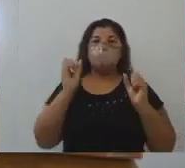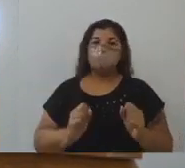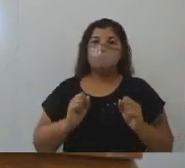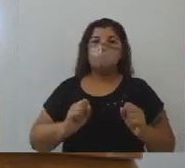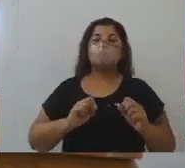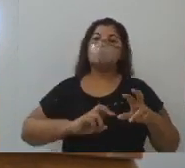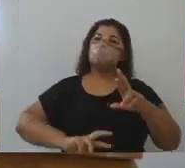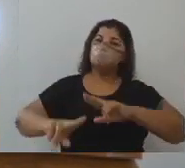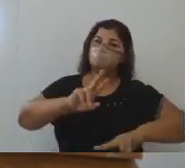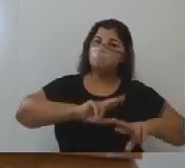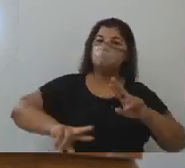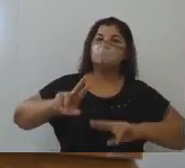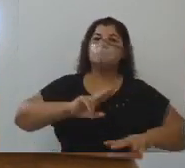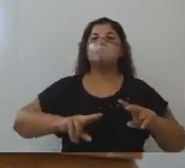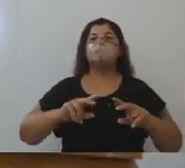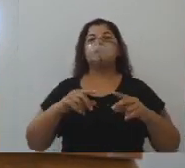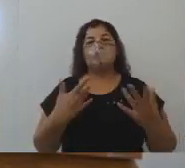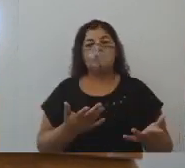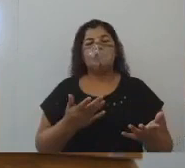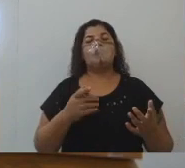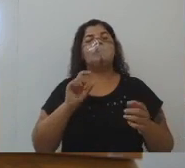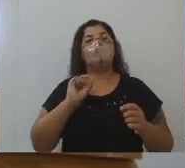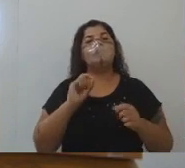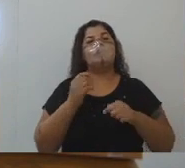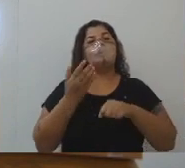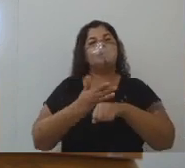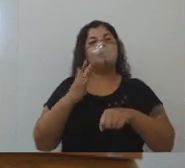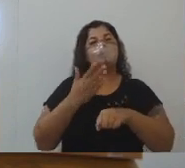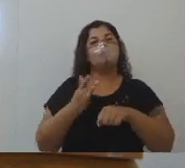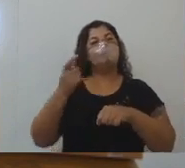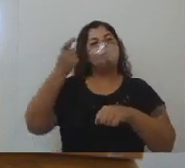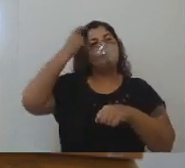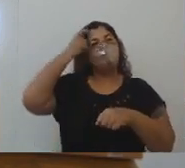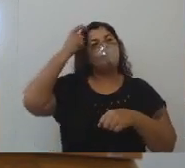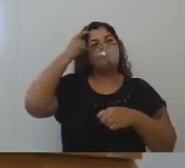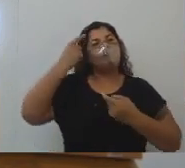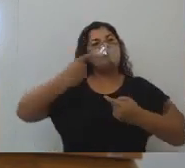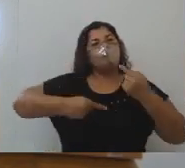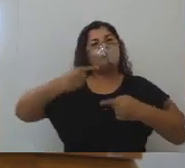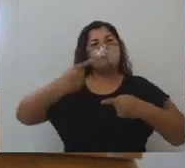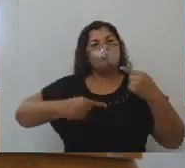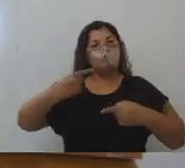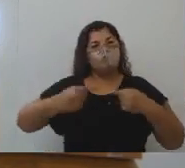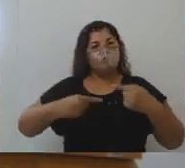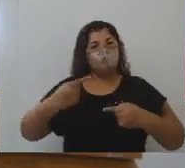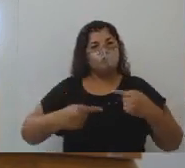ser diferente, a gente está exercendo o pensamento crítico.